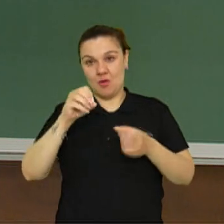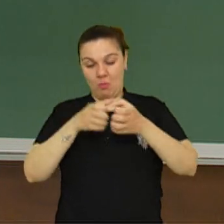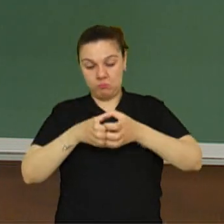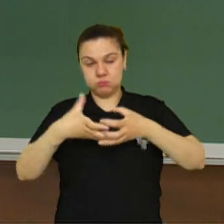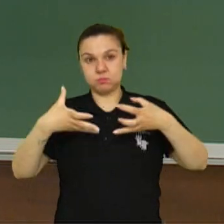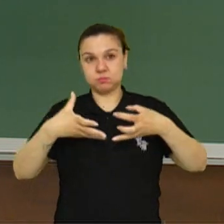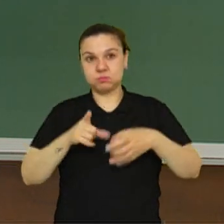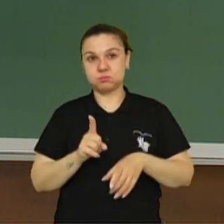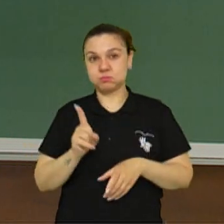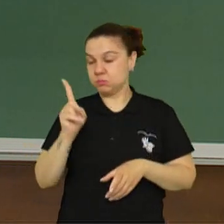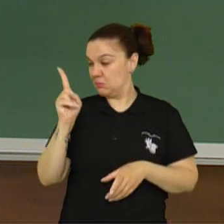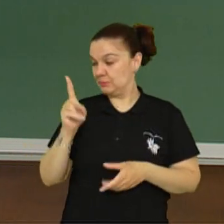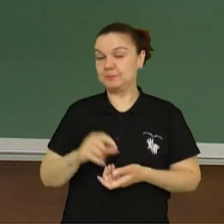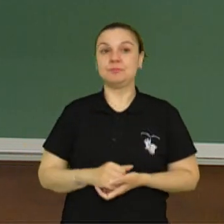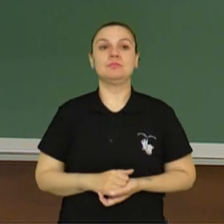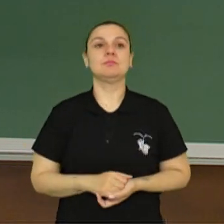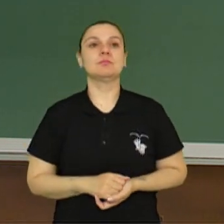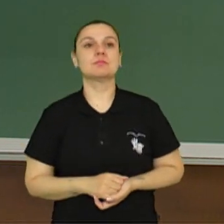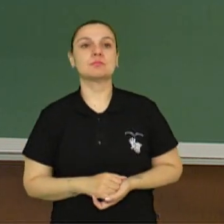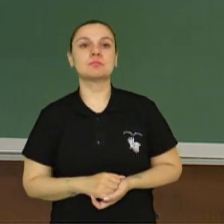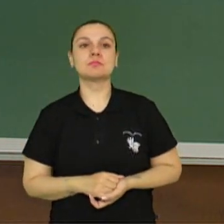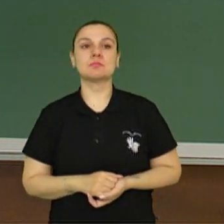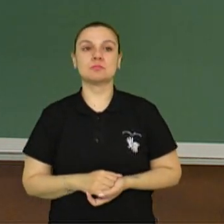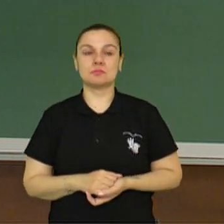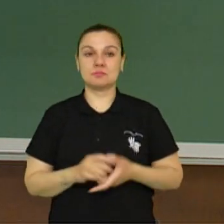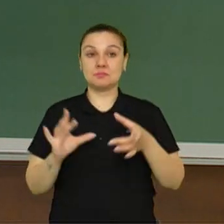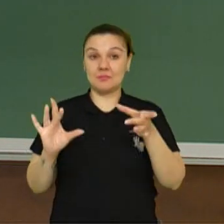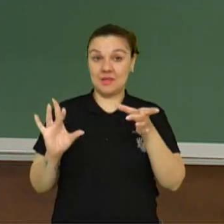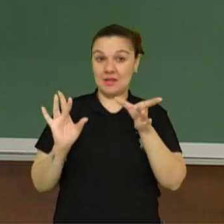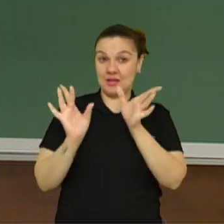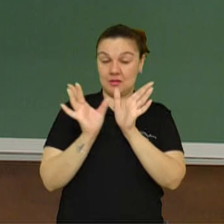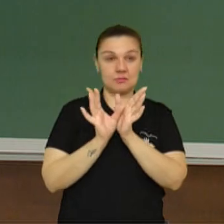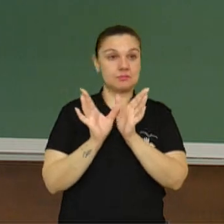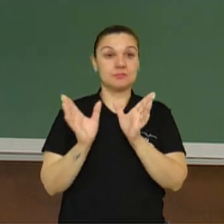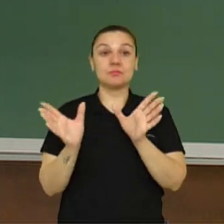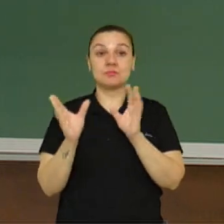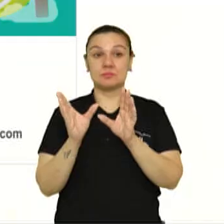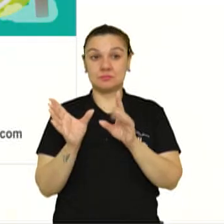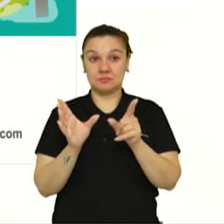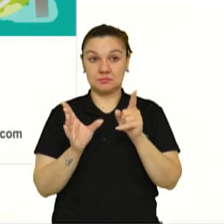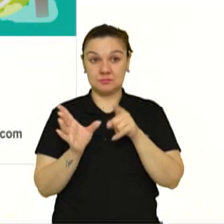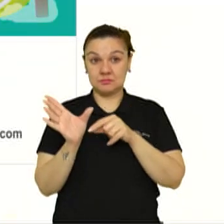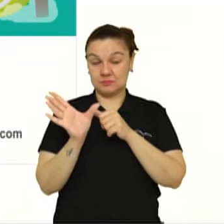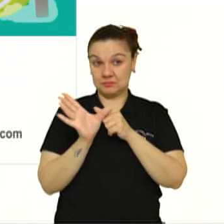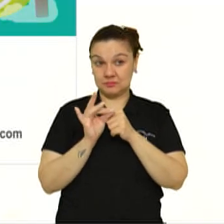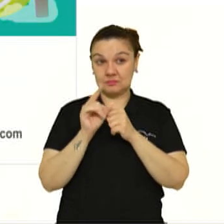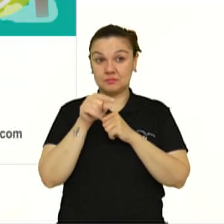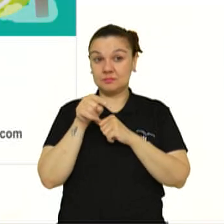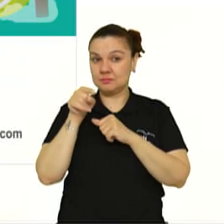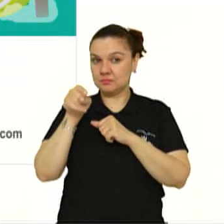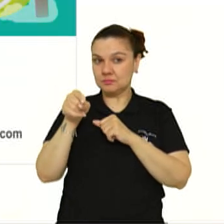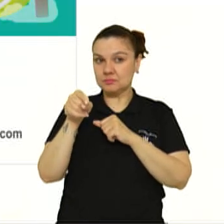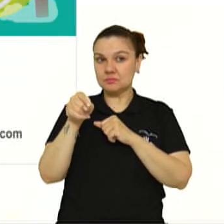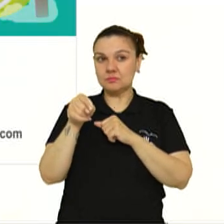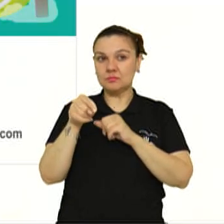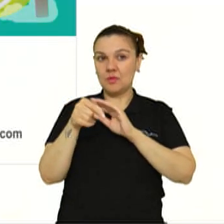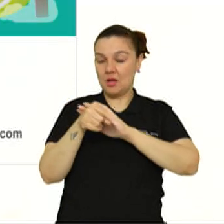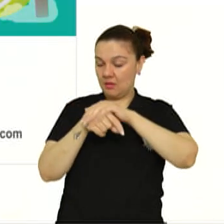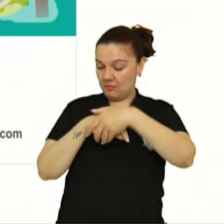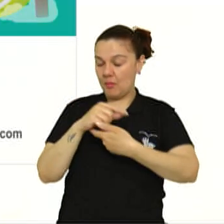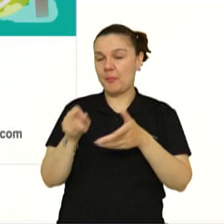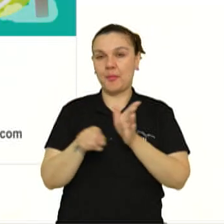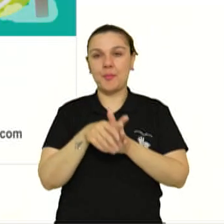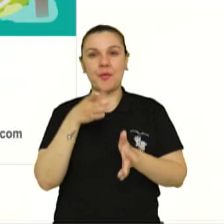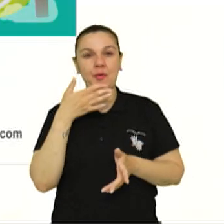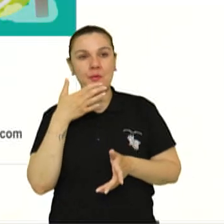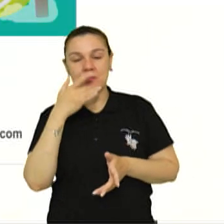né? Fica o ar aqui dentro. E daí ela é colada, ela é colada aqui, né? E daí aqui, isso aqui é o feltro dela,